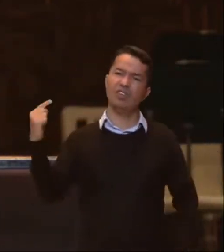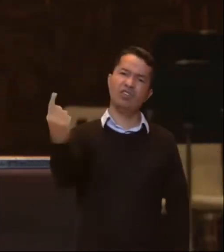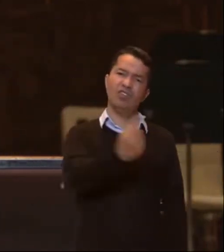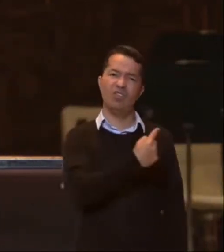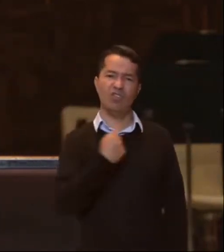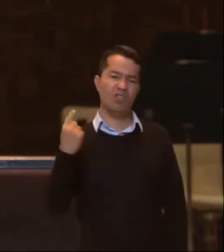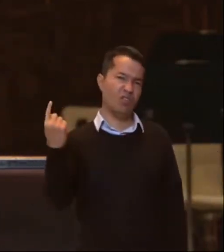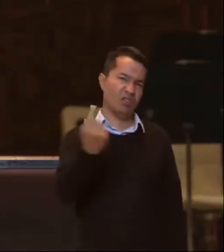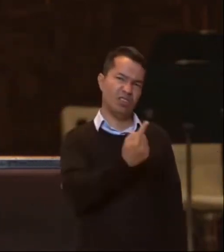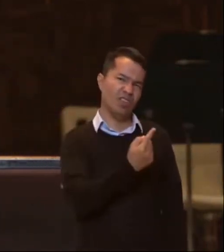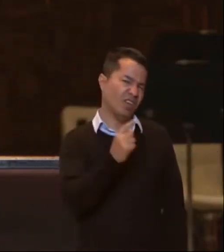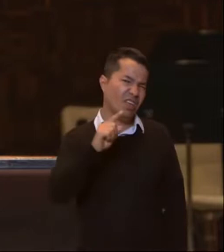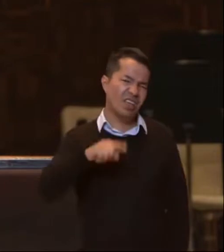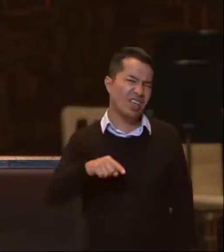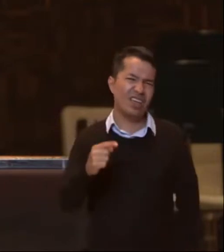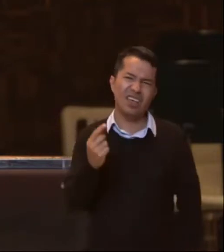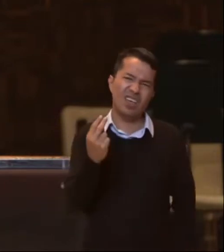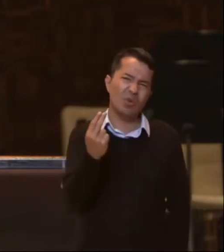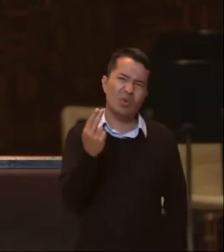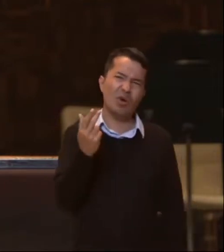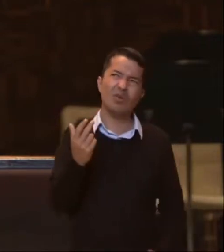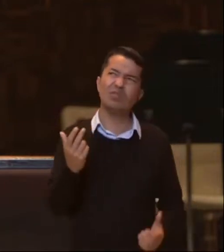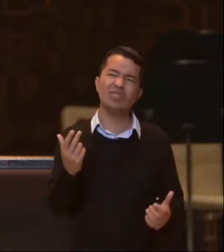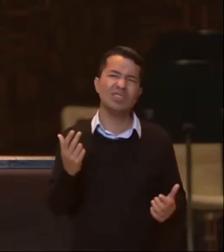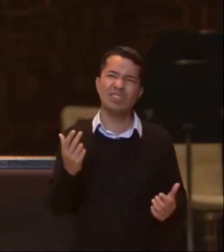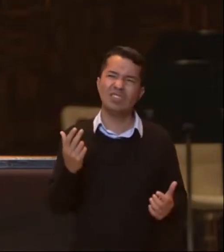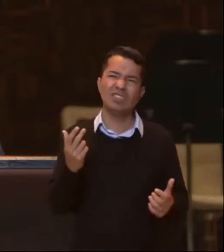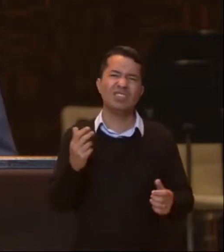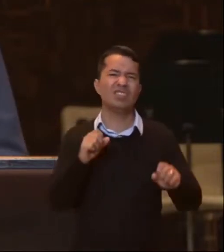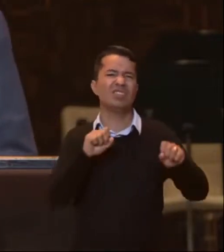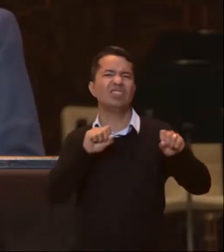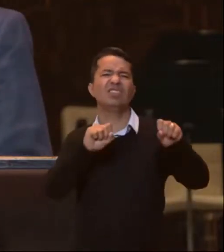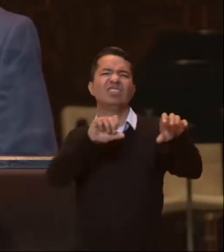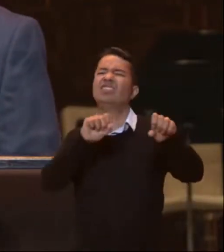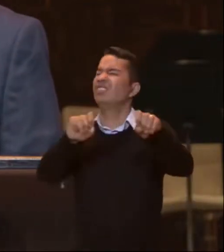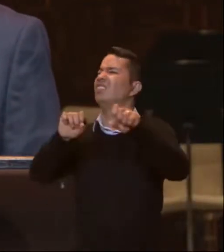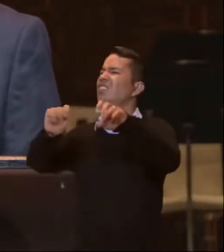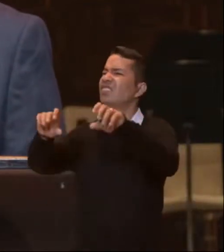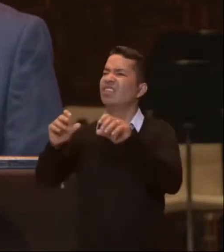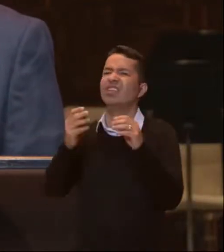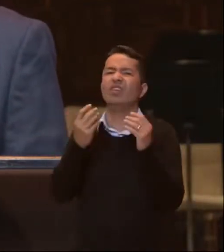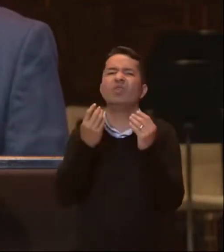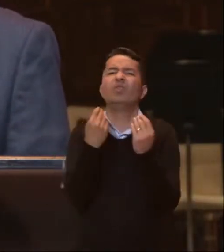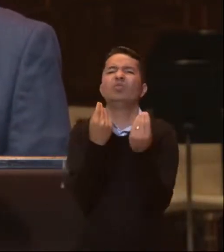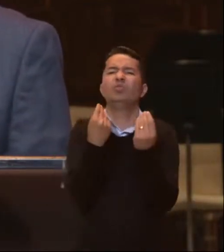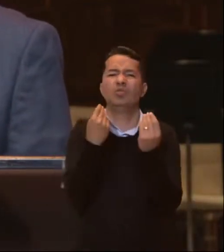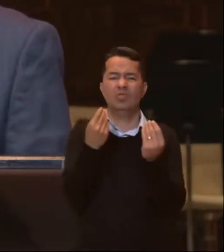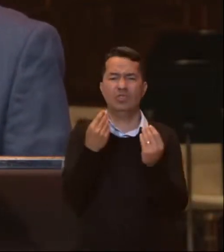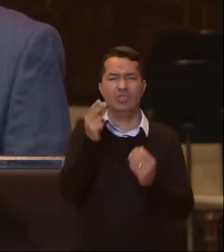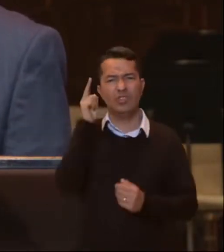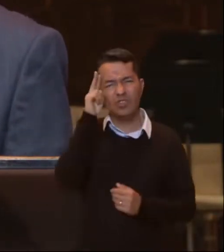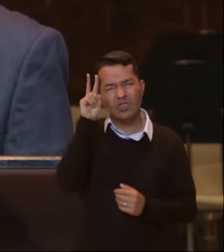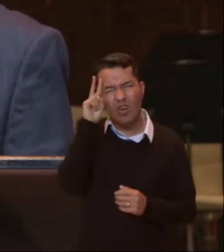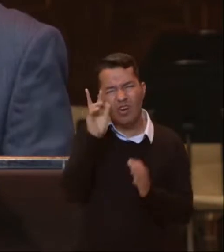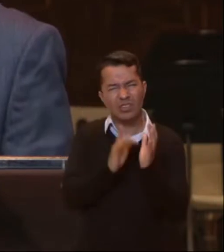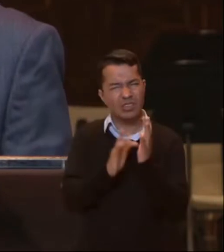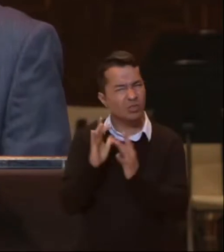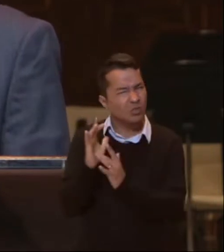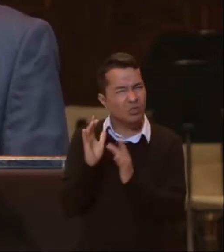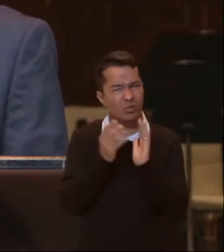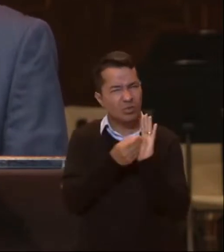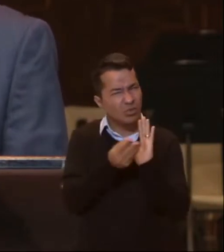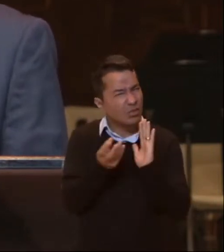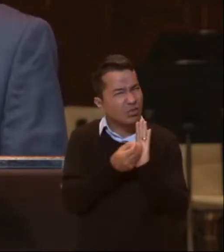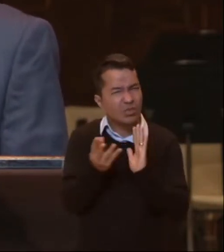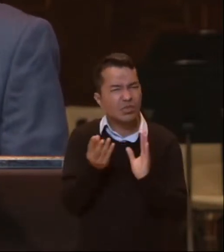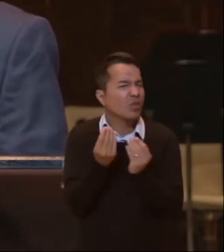uma escola da graça de Deus, das coisas simples do Evangelho. A gente não é uma escola de métodos, a gente é